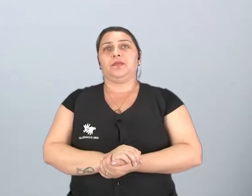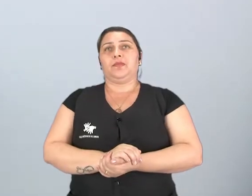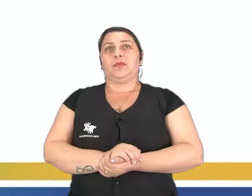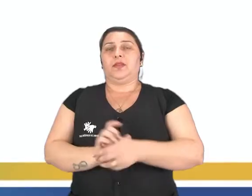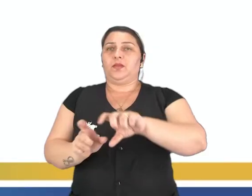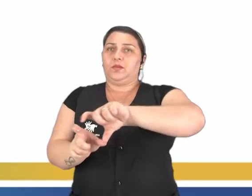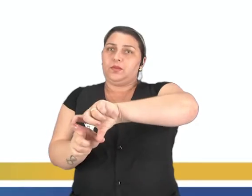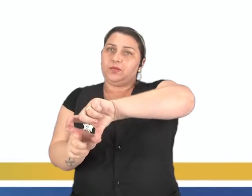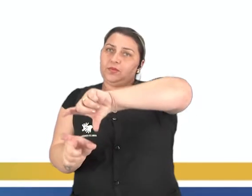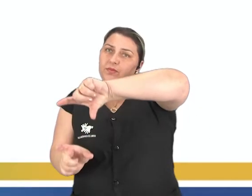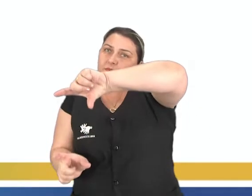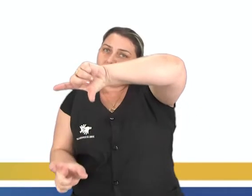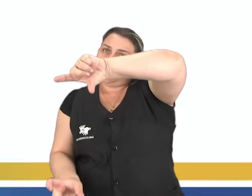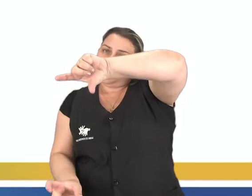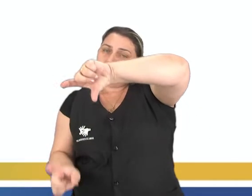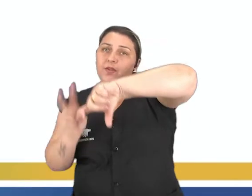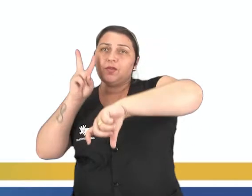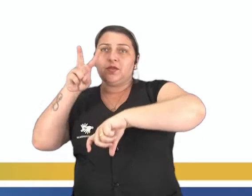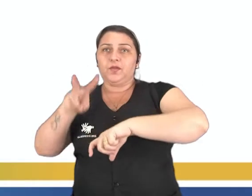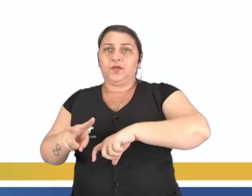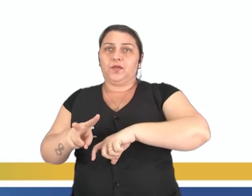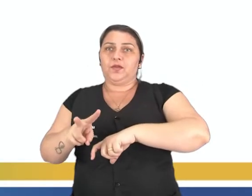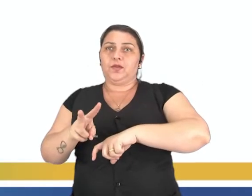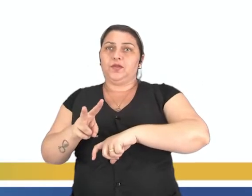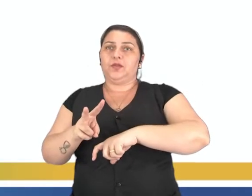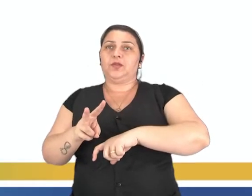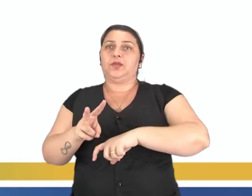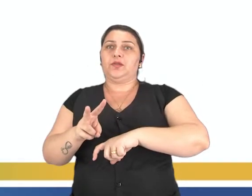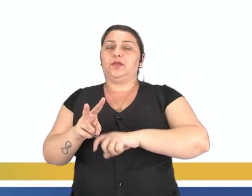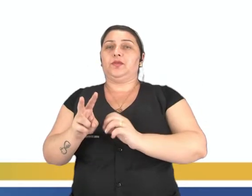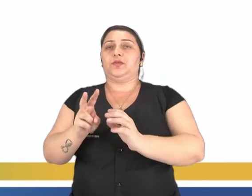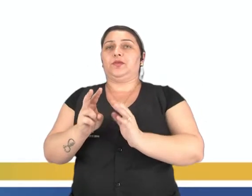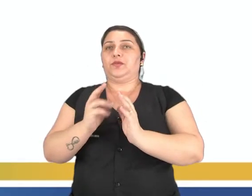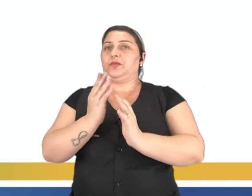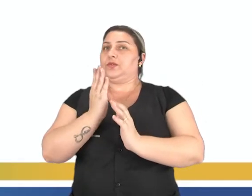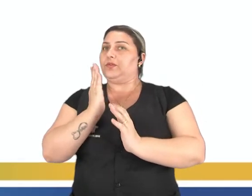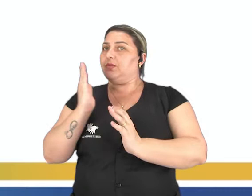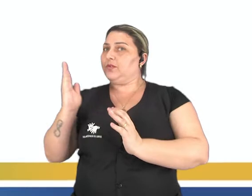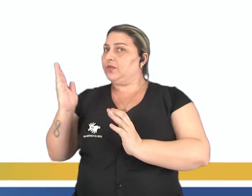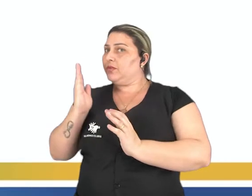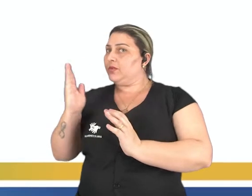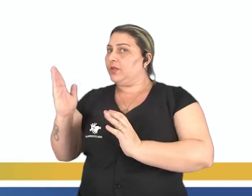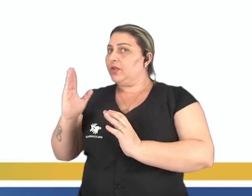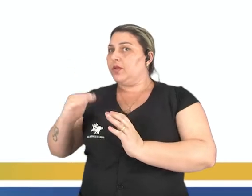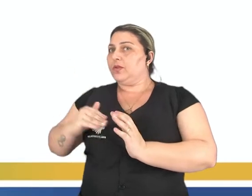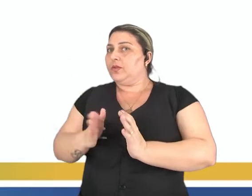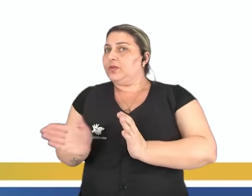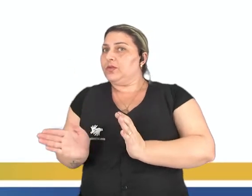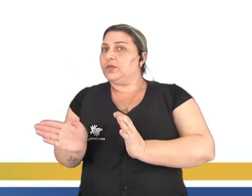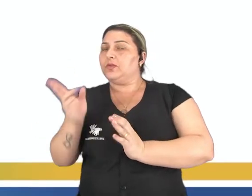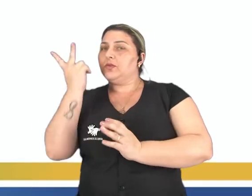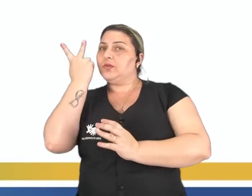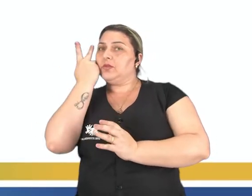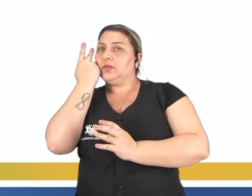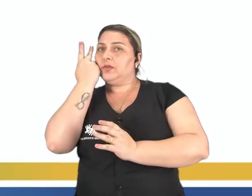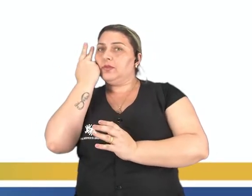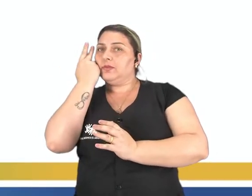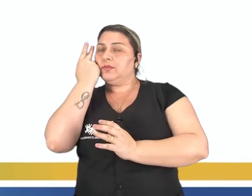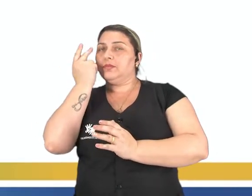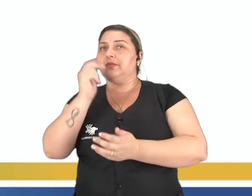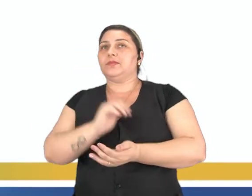alinhamento da coluna vertebral, né? Quando vista de perfil, a coluna apresenta curvaturas normais,